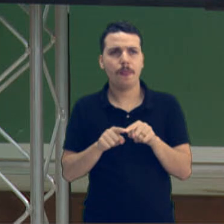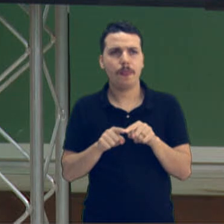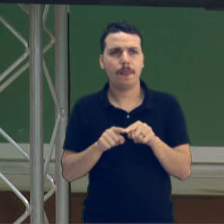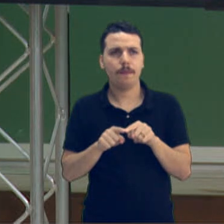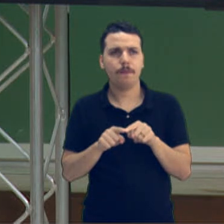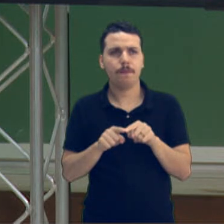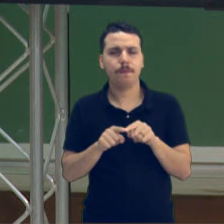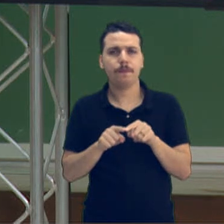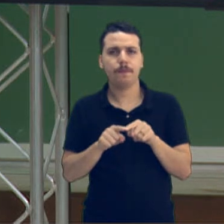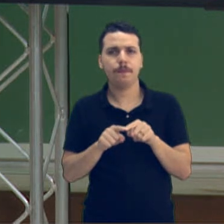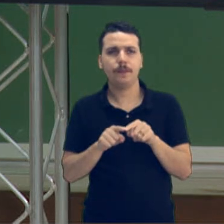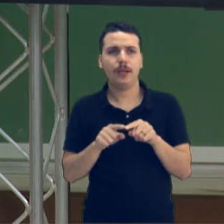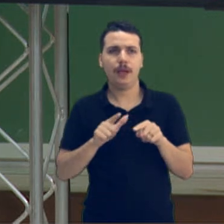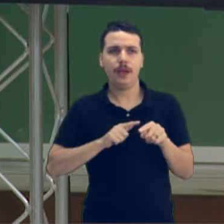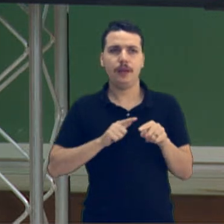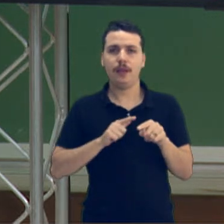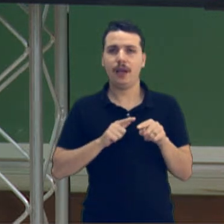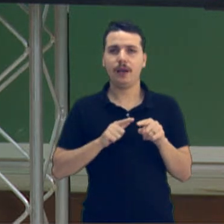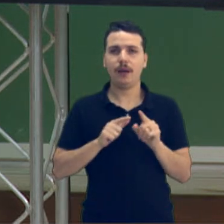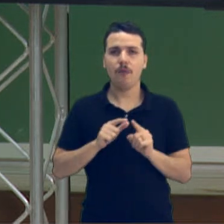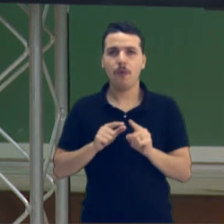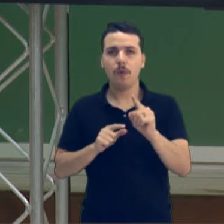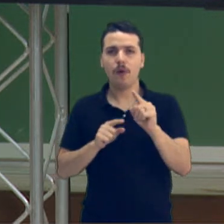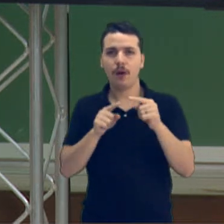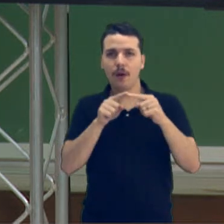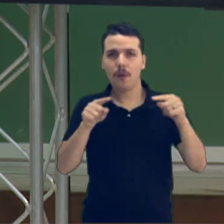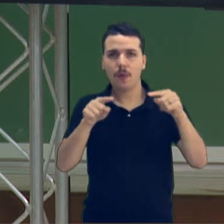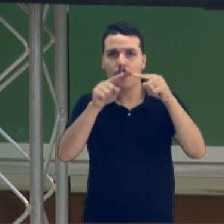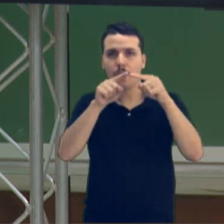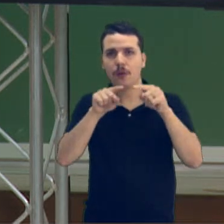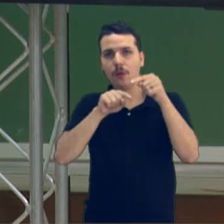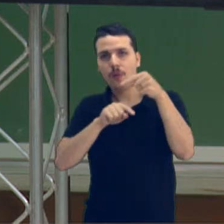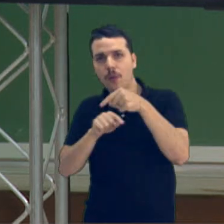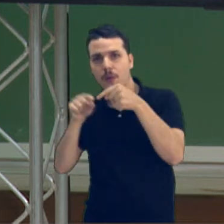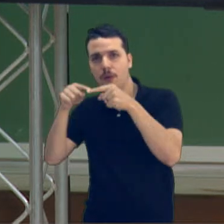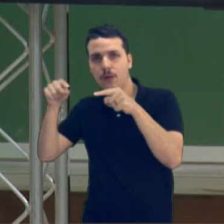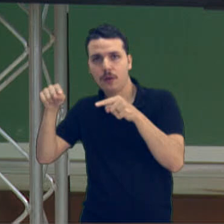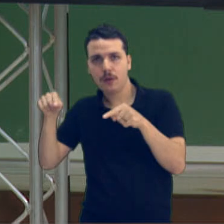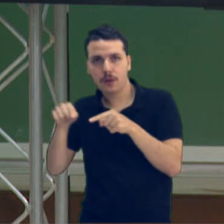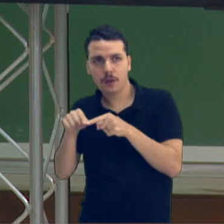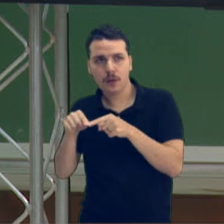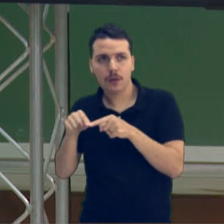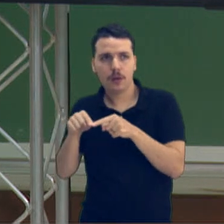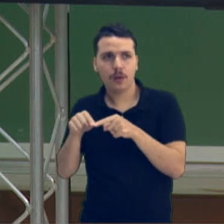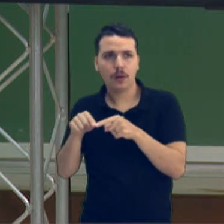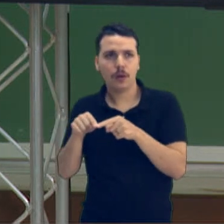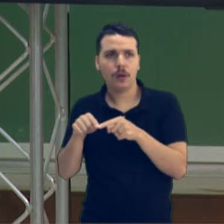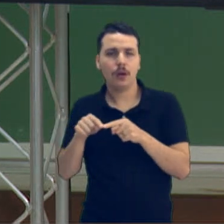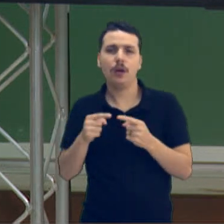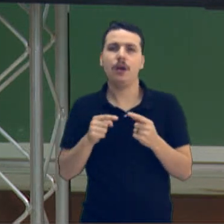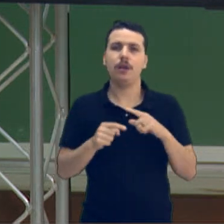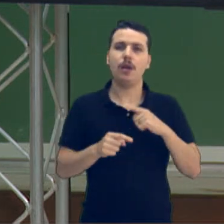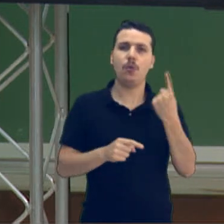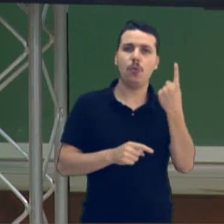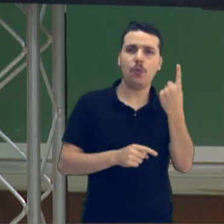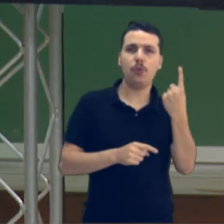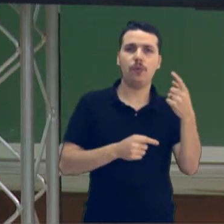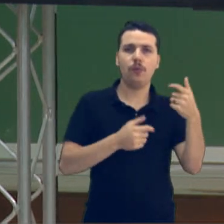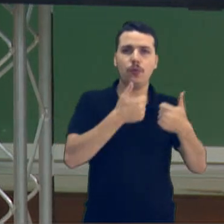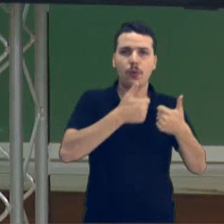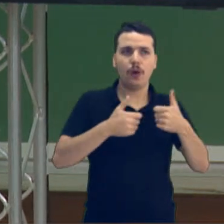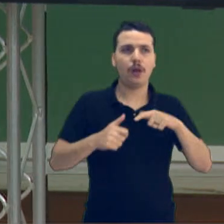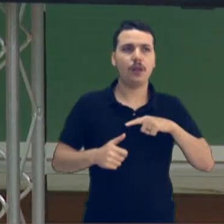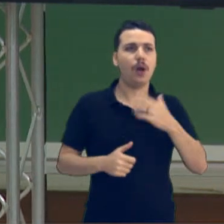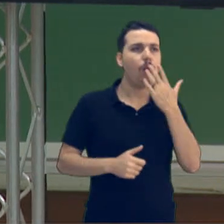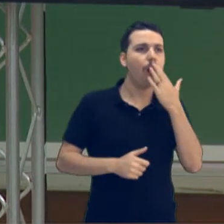fossem flechinhas, identificando o sentido da bola. Então, para um determinado jogador tem a cor amarela, para o